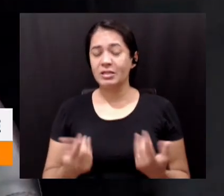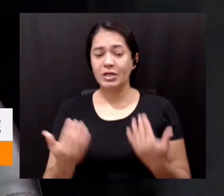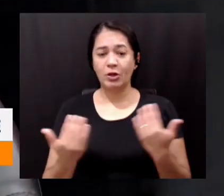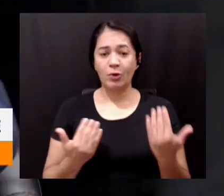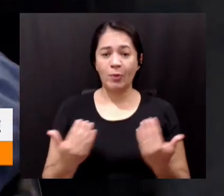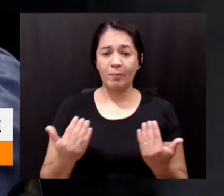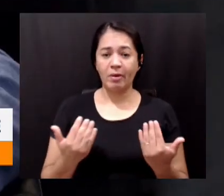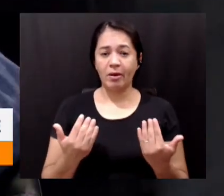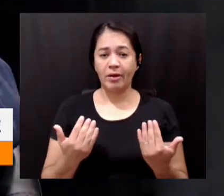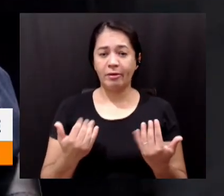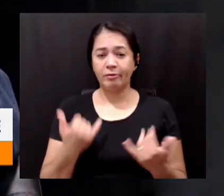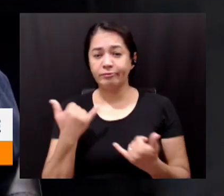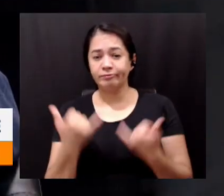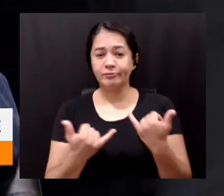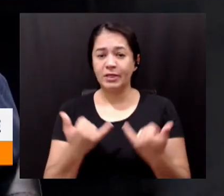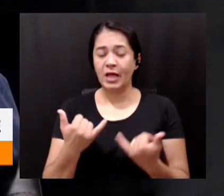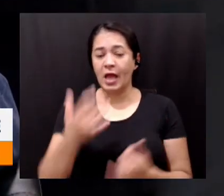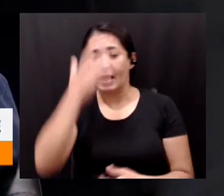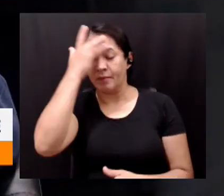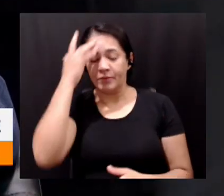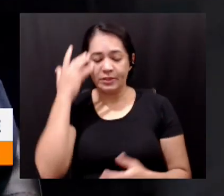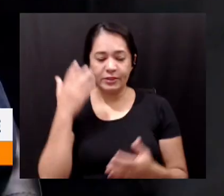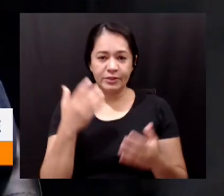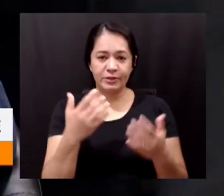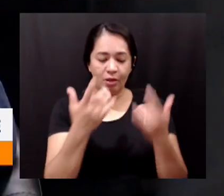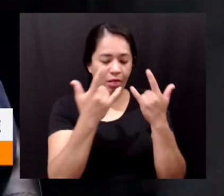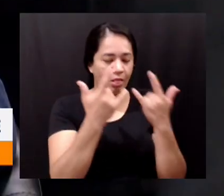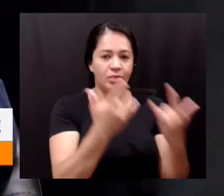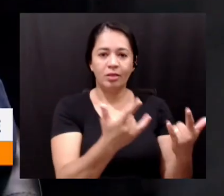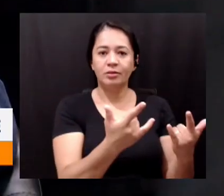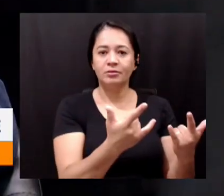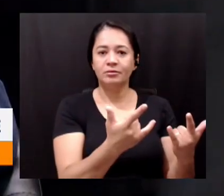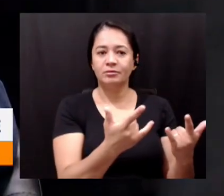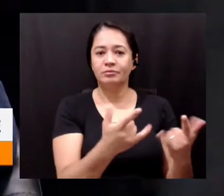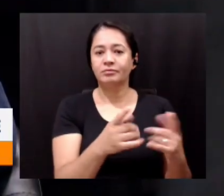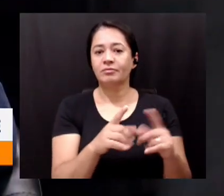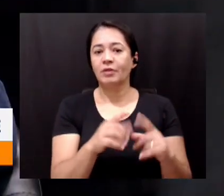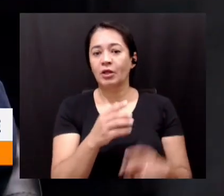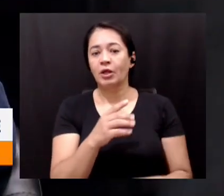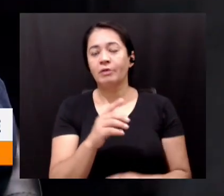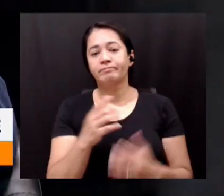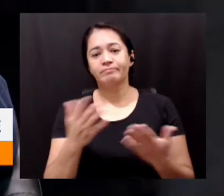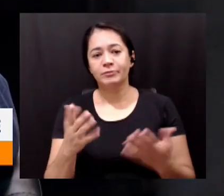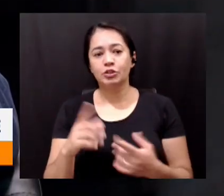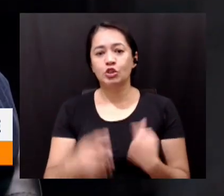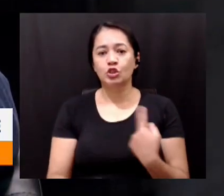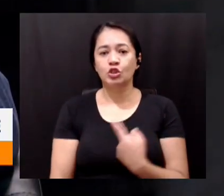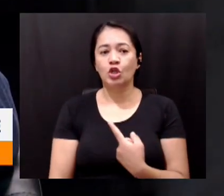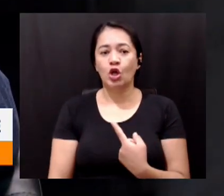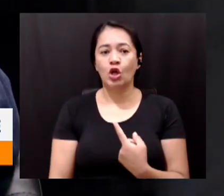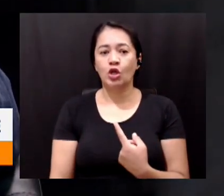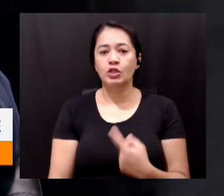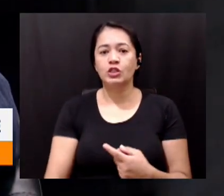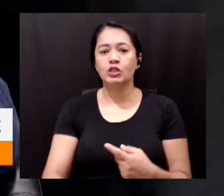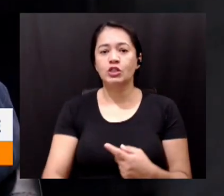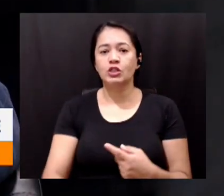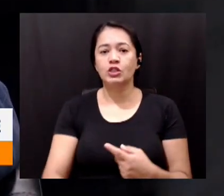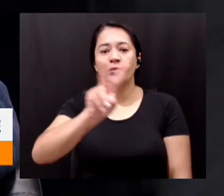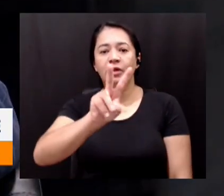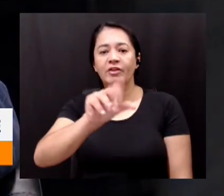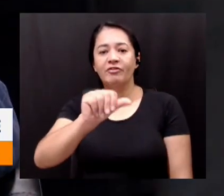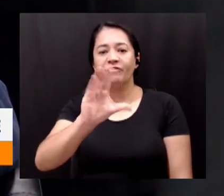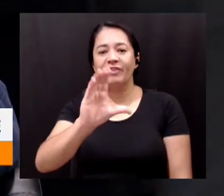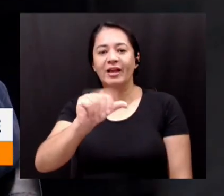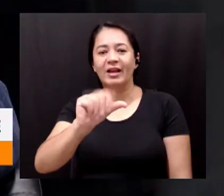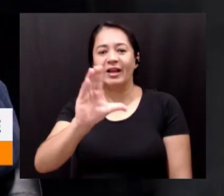com isso. O governo, o que eu vejo é que entre a gente chama de vacácio, né, entre a legalização,